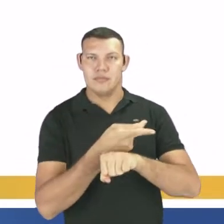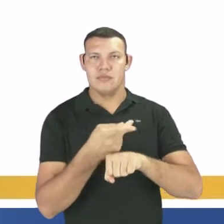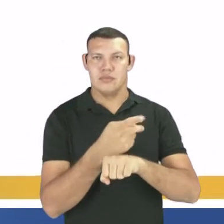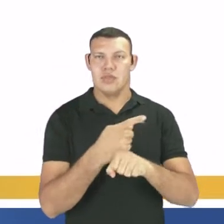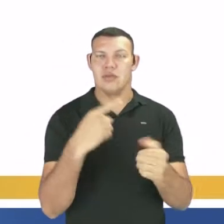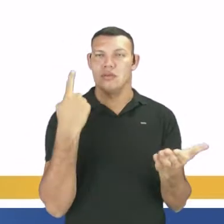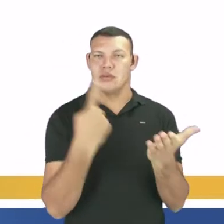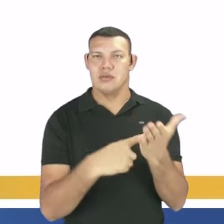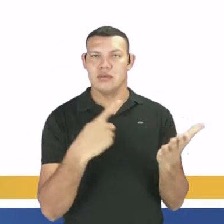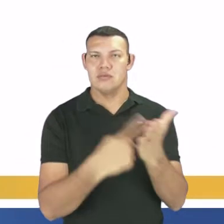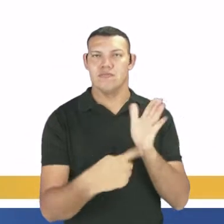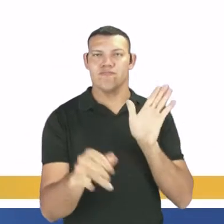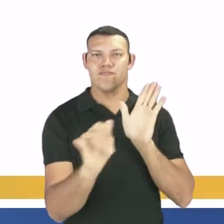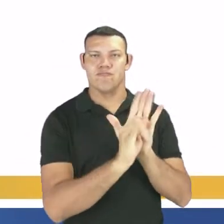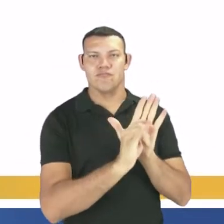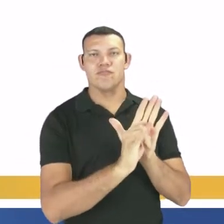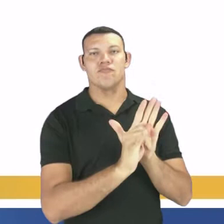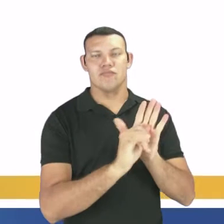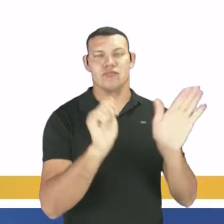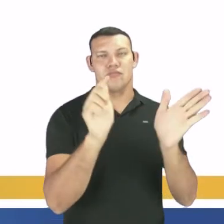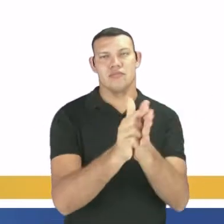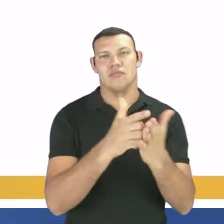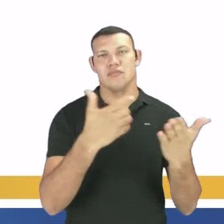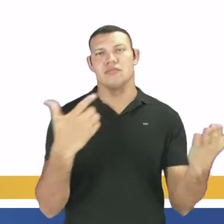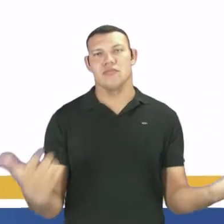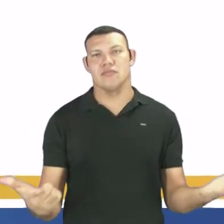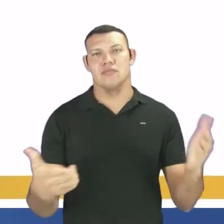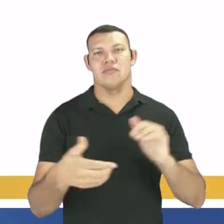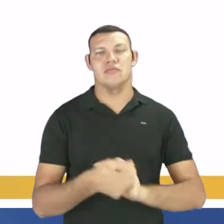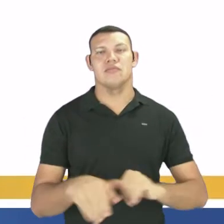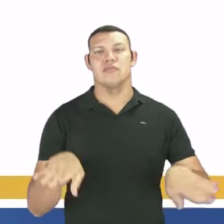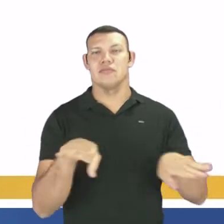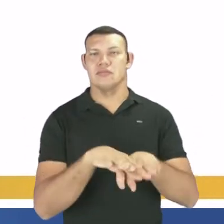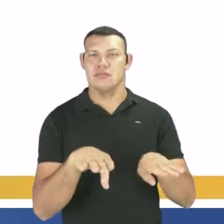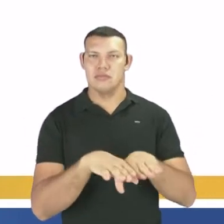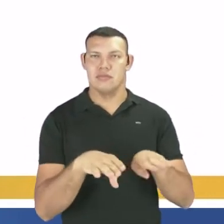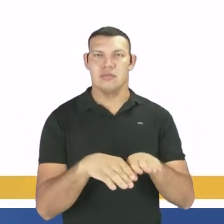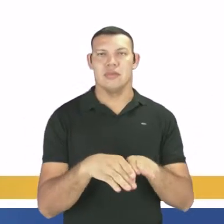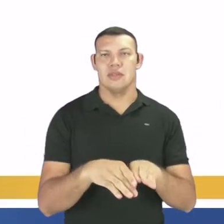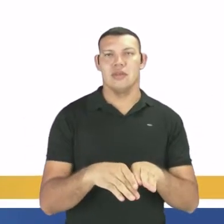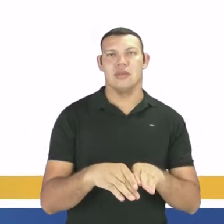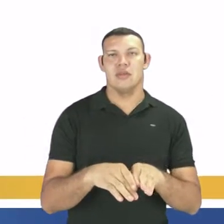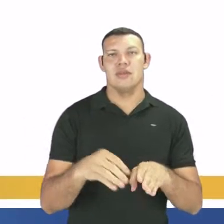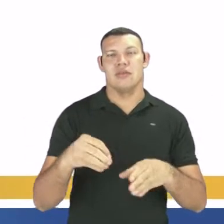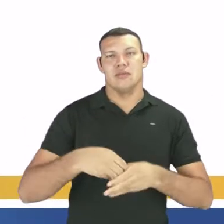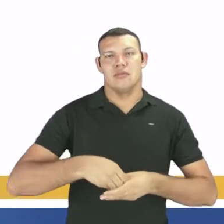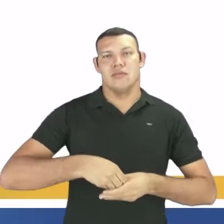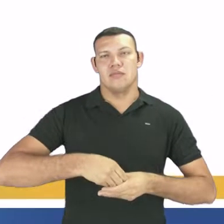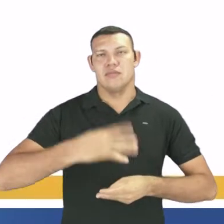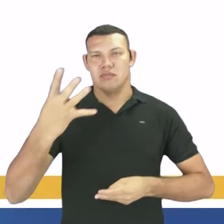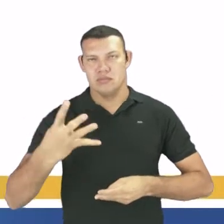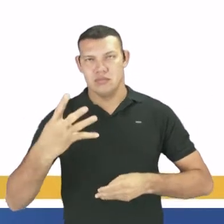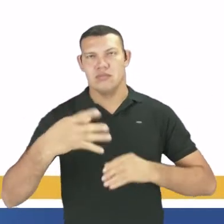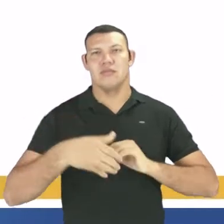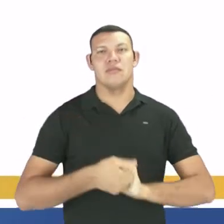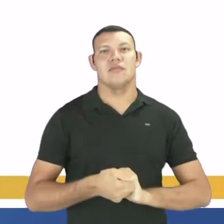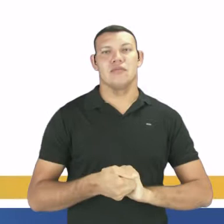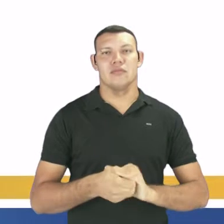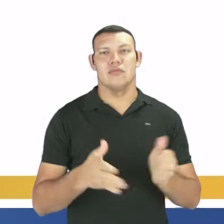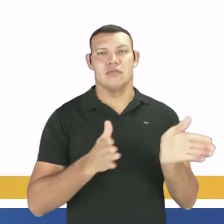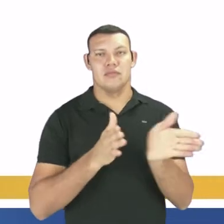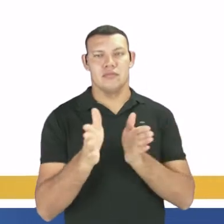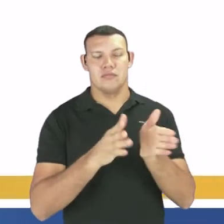isso, uma identidade do texto jornalístico, bem como a impessoalidade e acessibilidade à